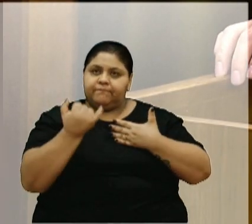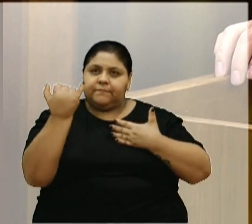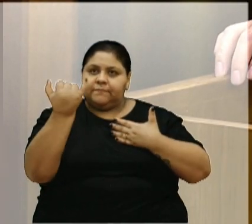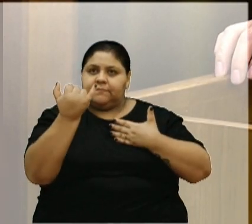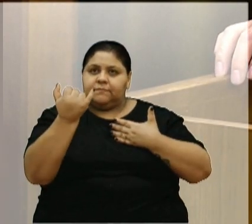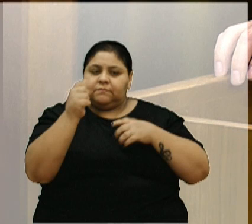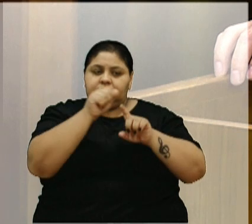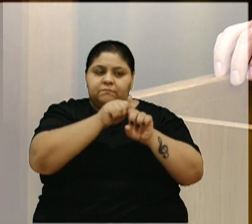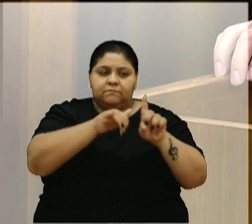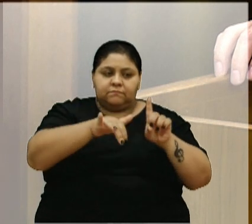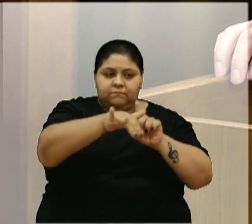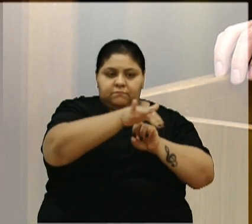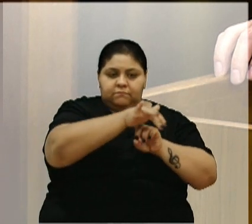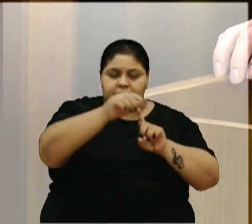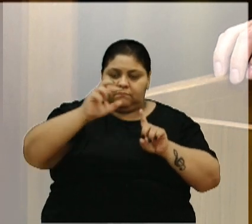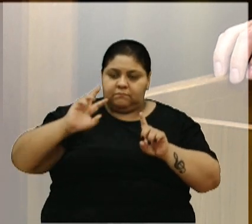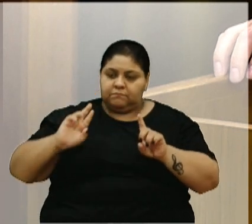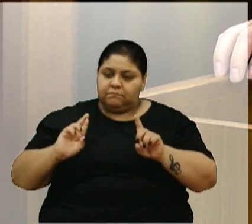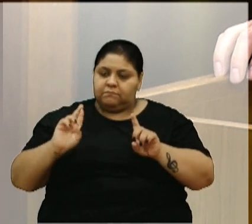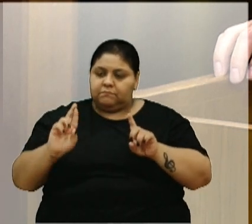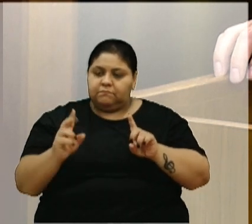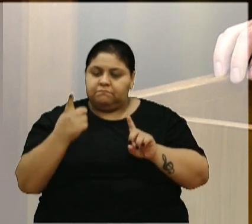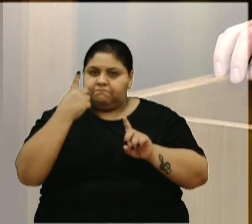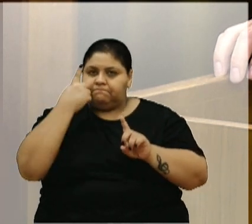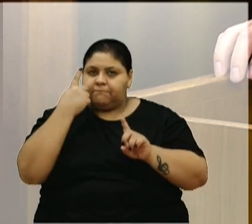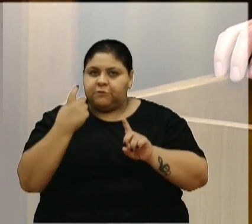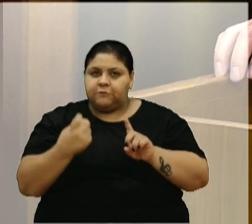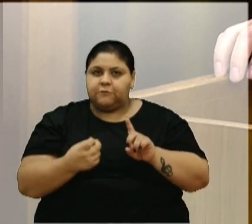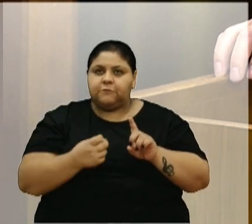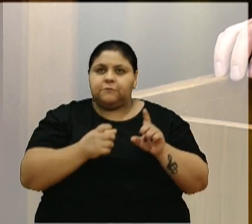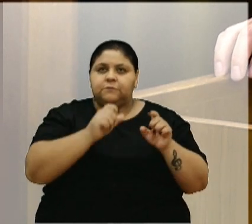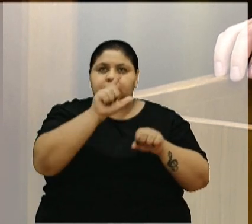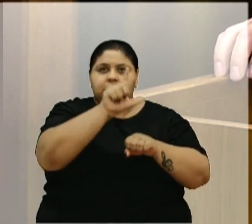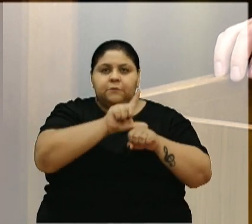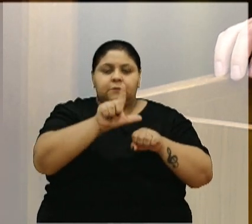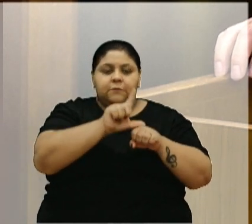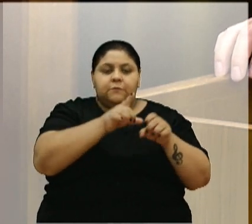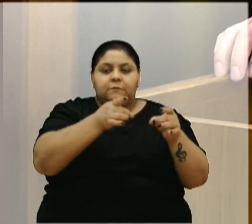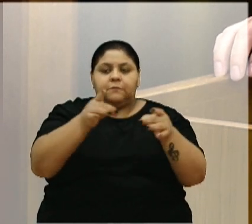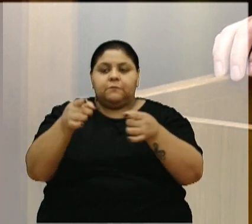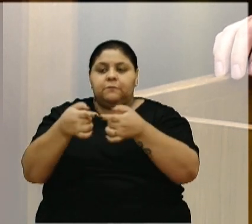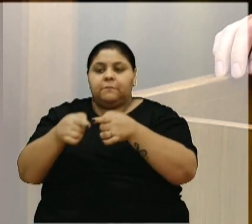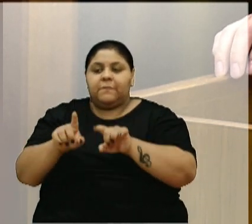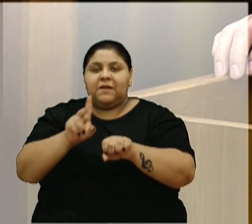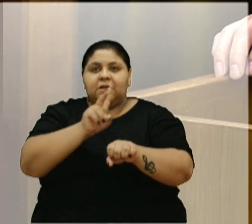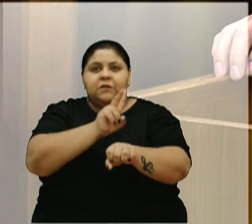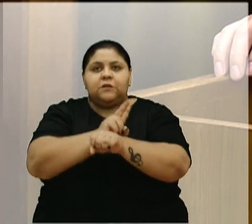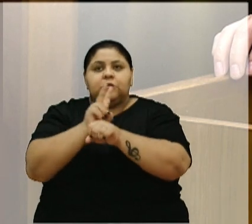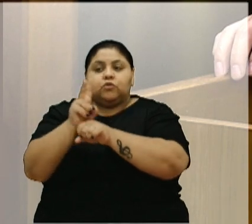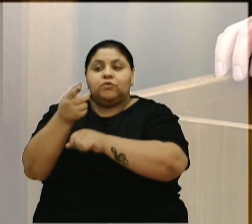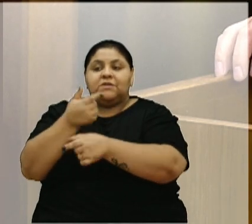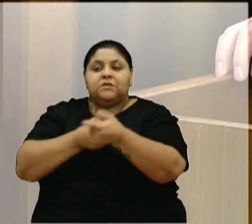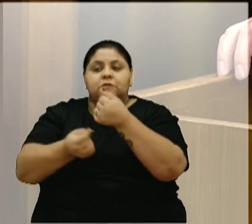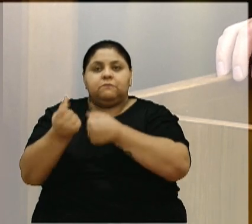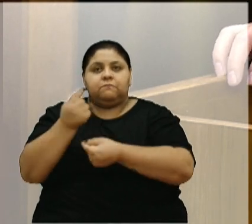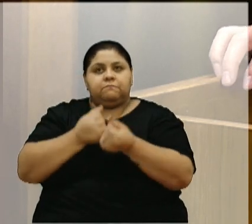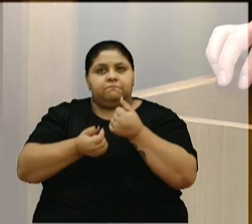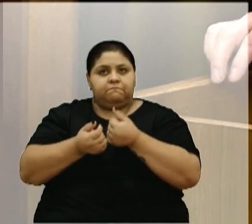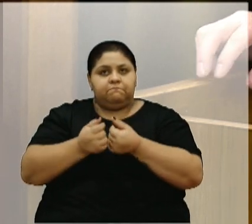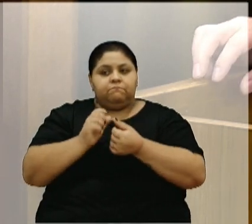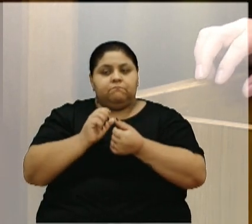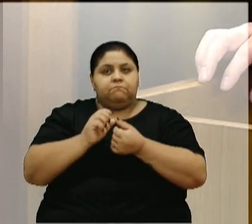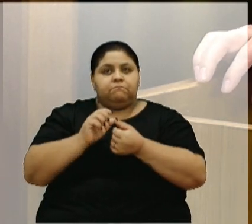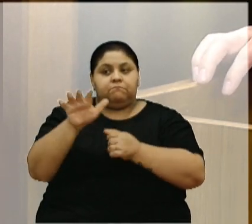na sociedade, que representa os interesses dos comerciantes, mas também cuida da vida econômica desse